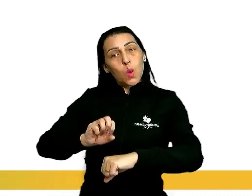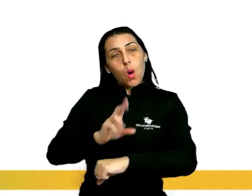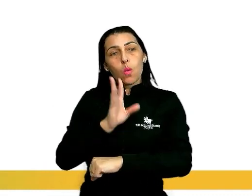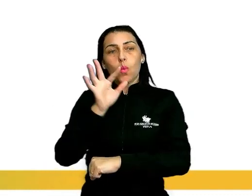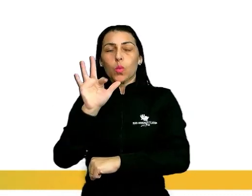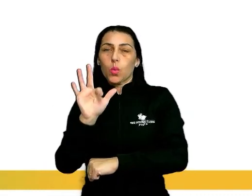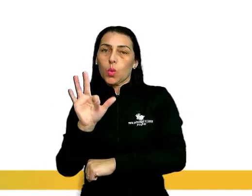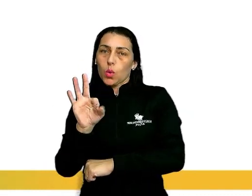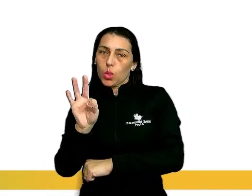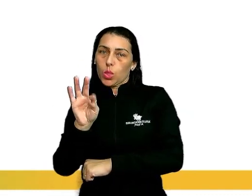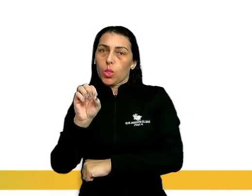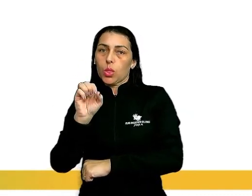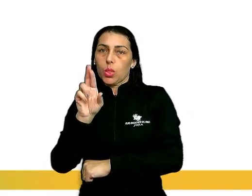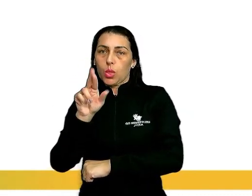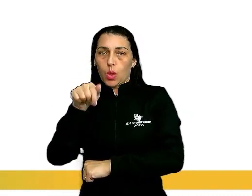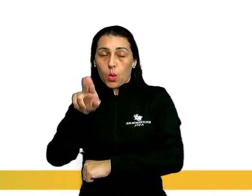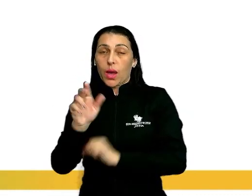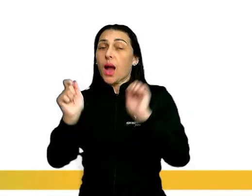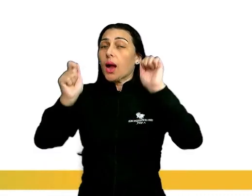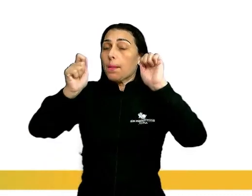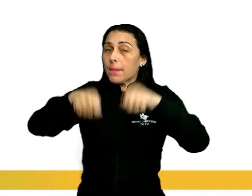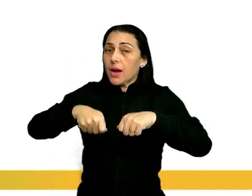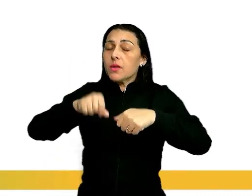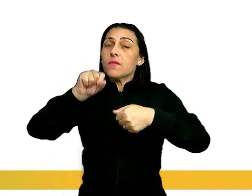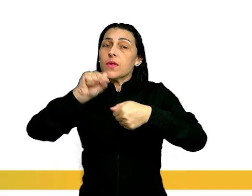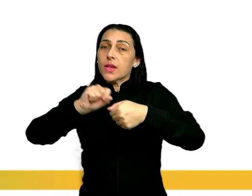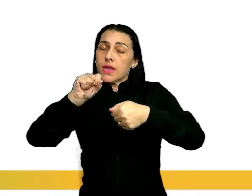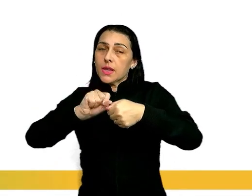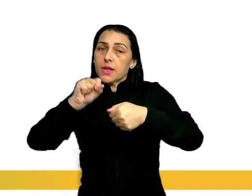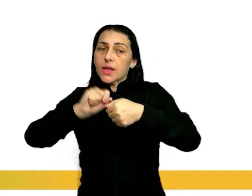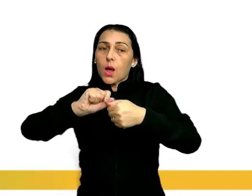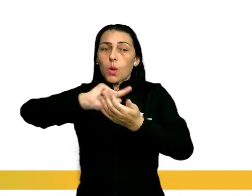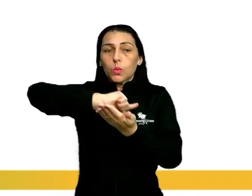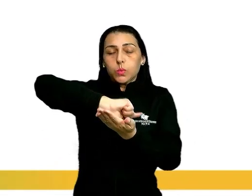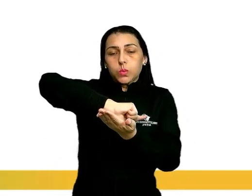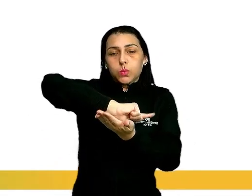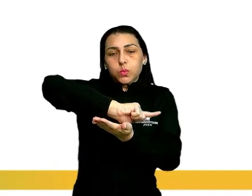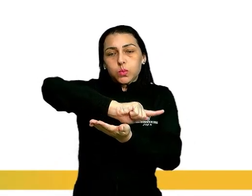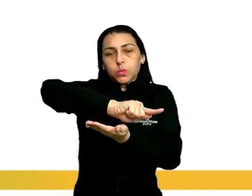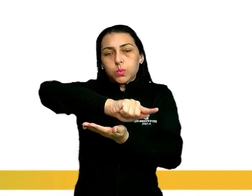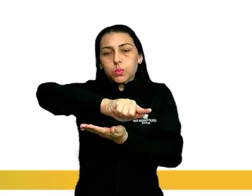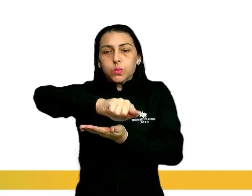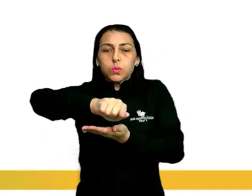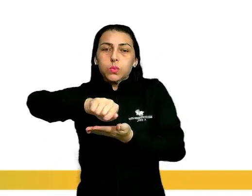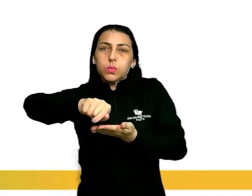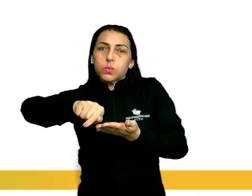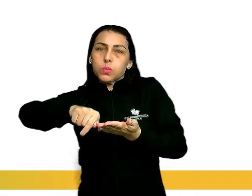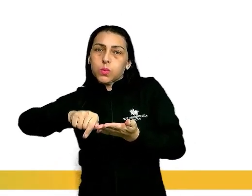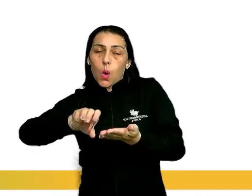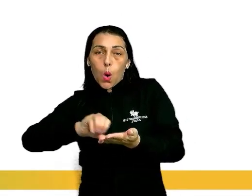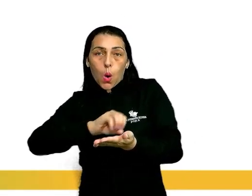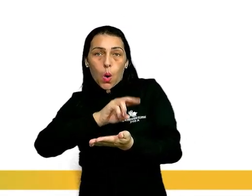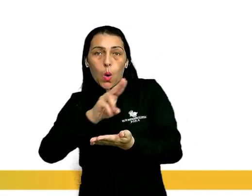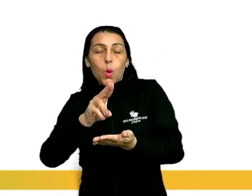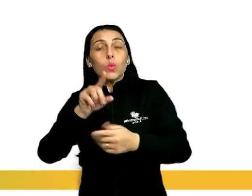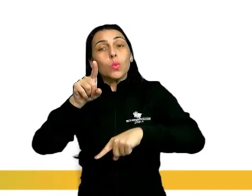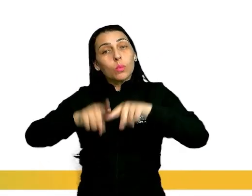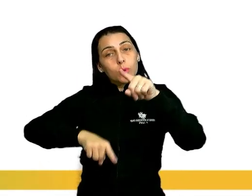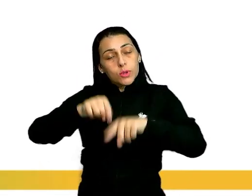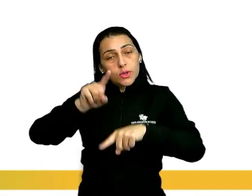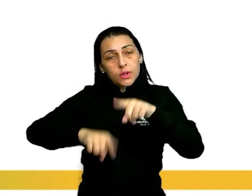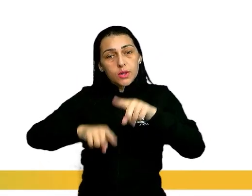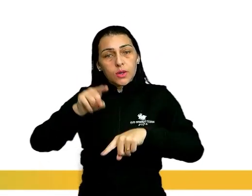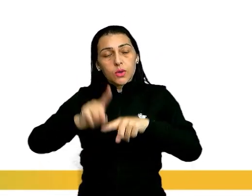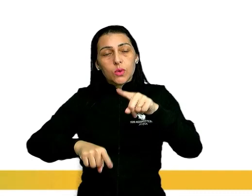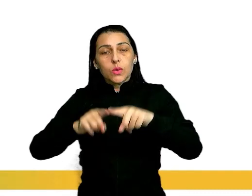torque é a capacidade de provocar um giro ou a tendência de giro de um corpo ao